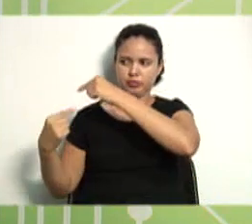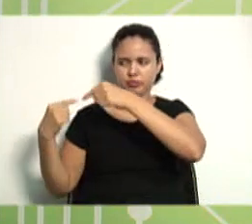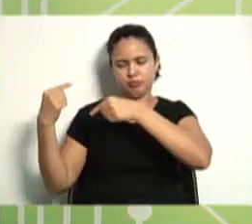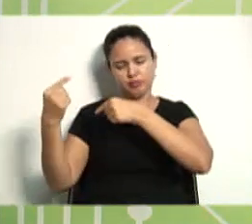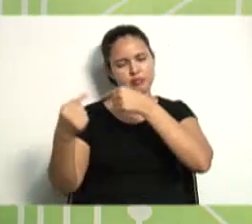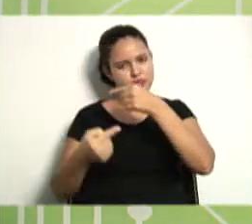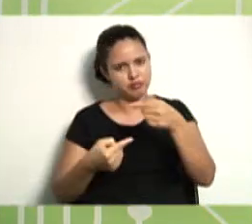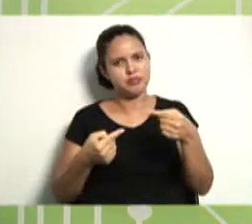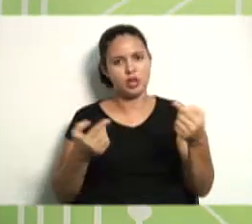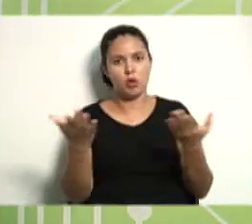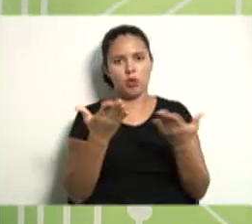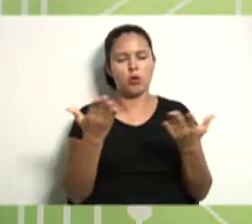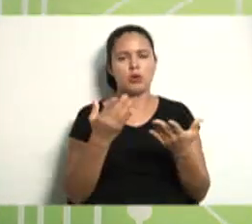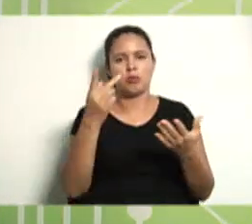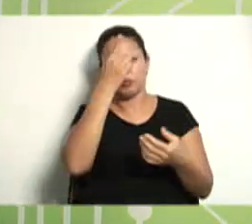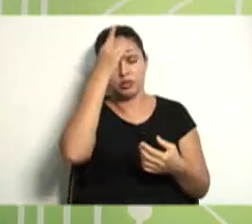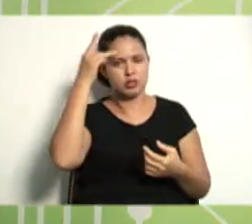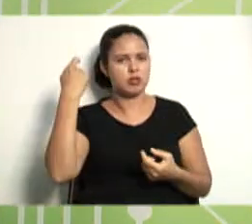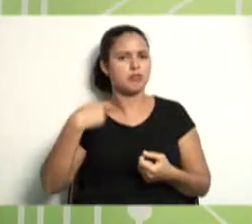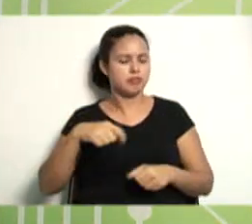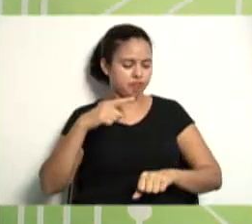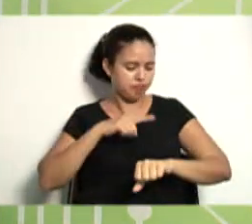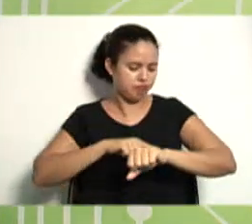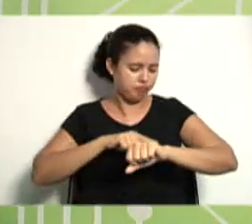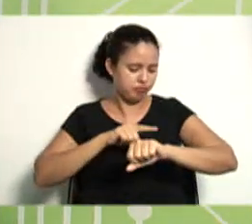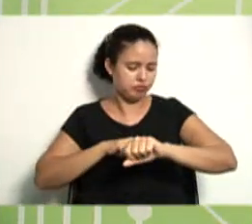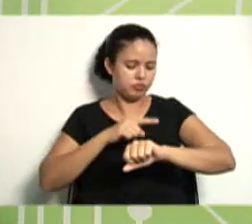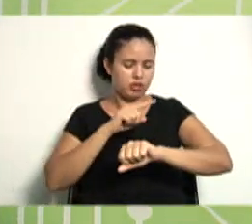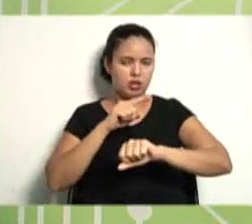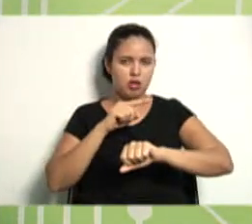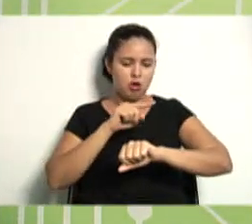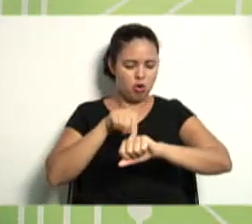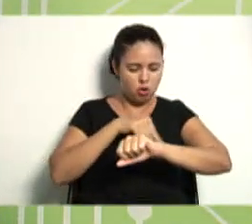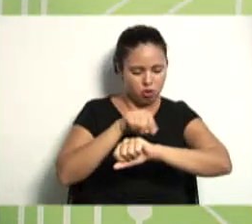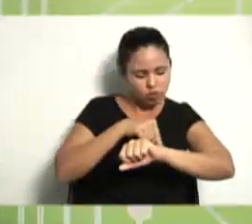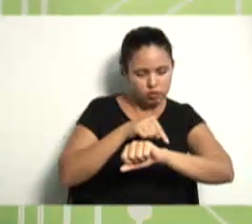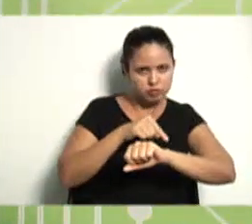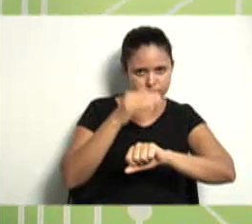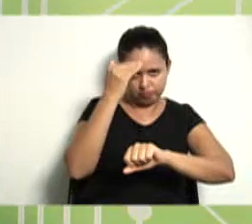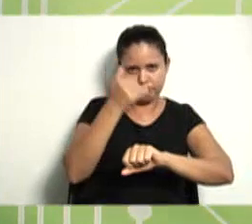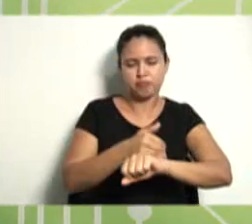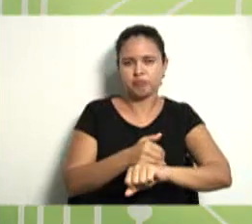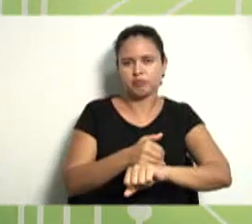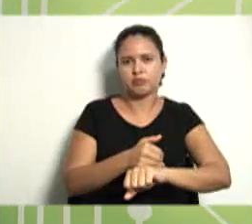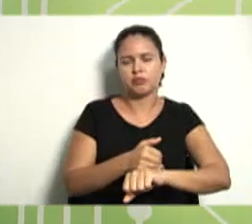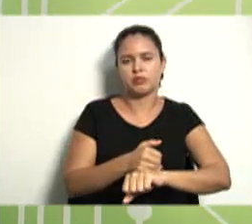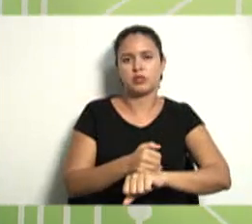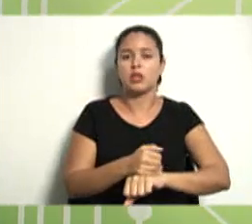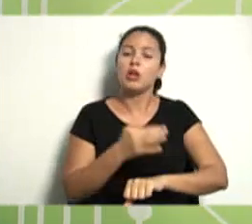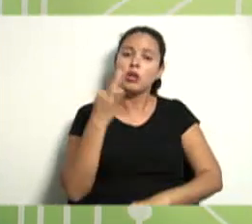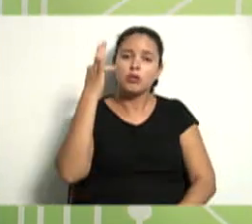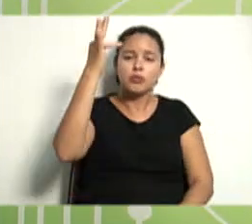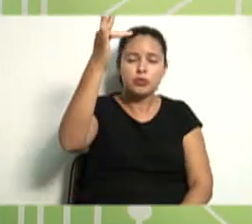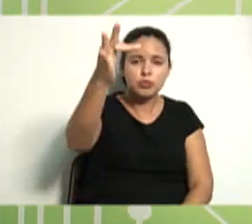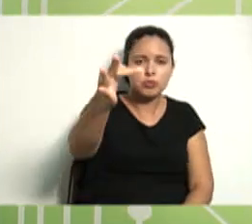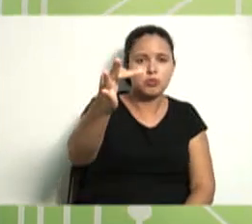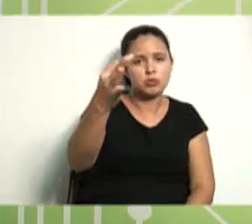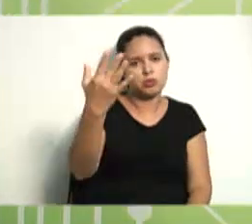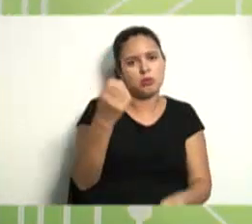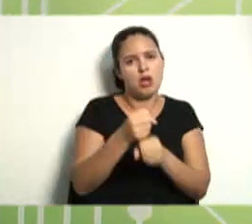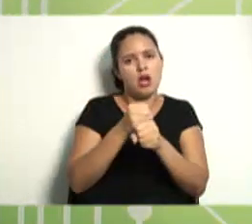anos, talvez muitas coisas que nós fazemos hoje não será mais possível de existir, porque a sociedade terá